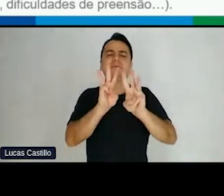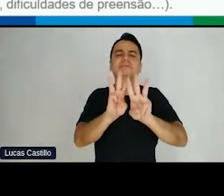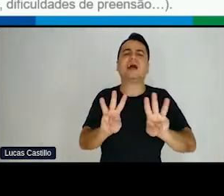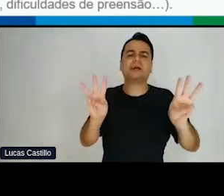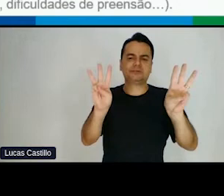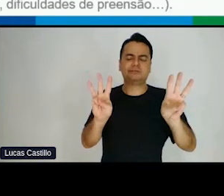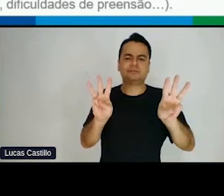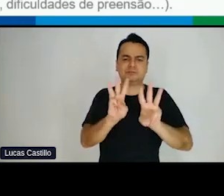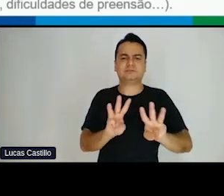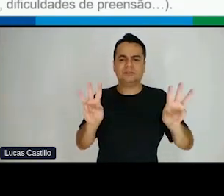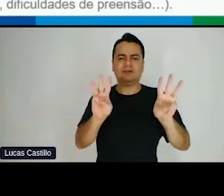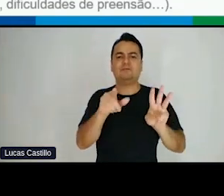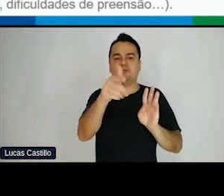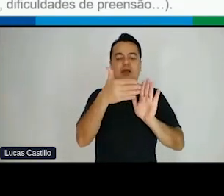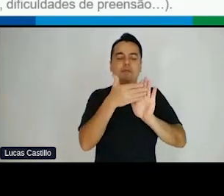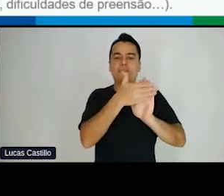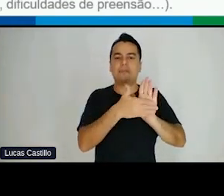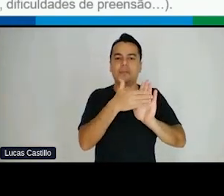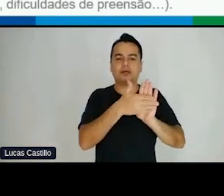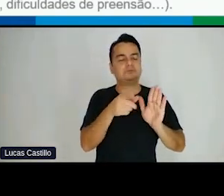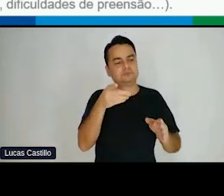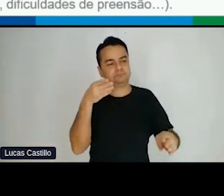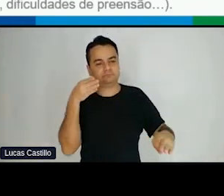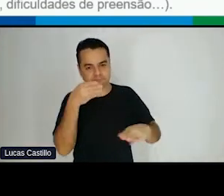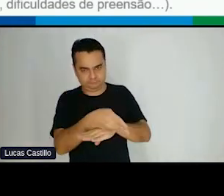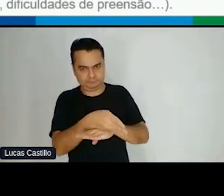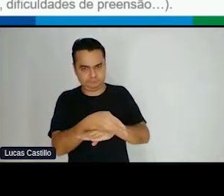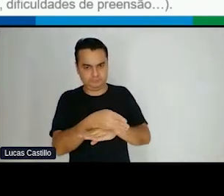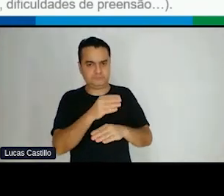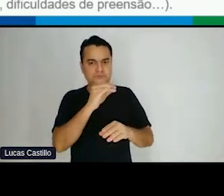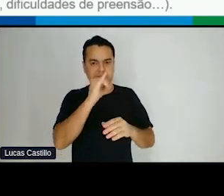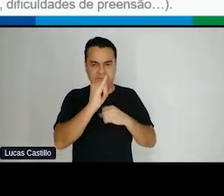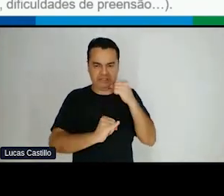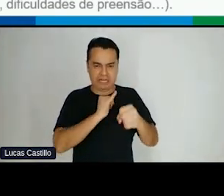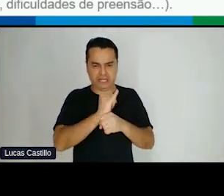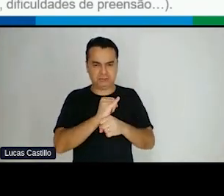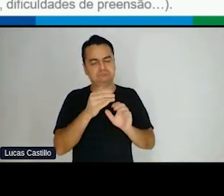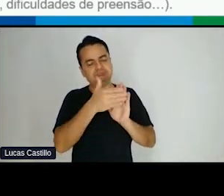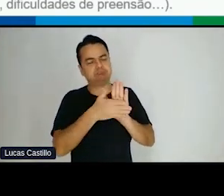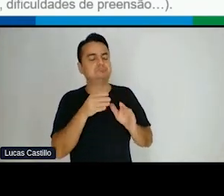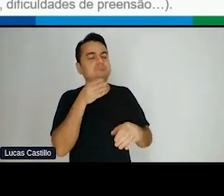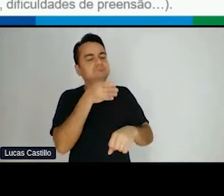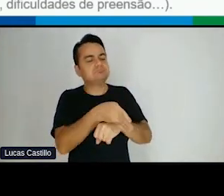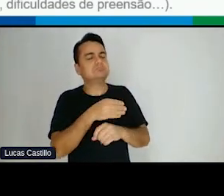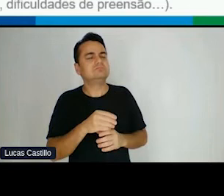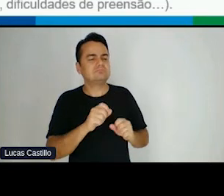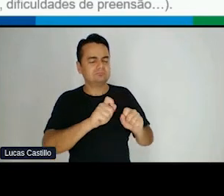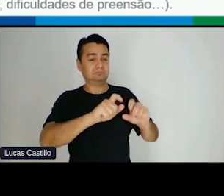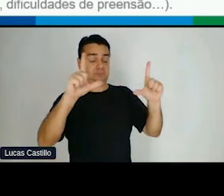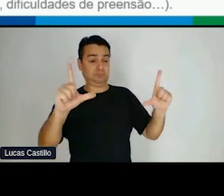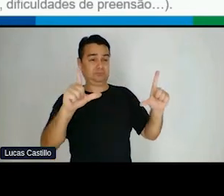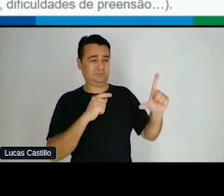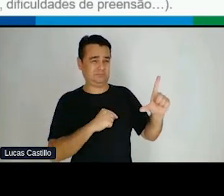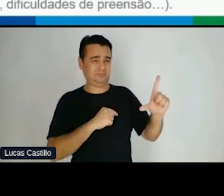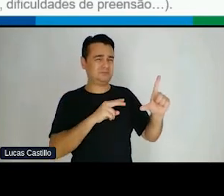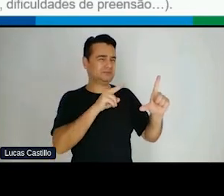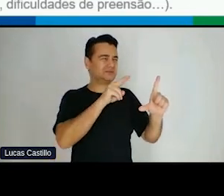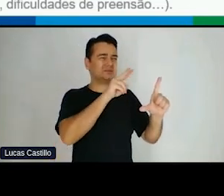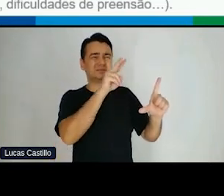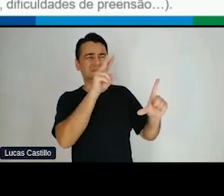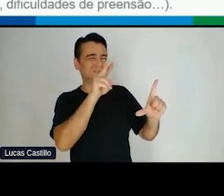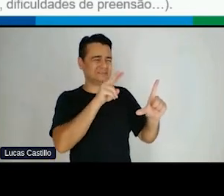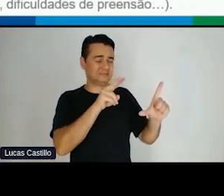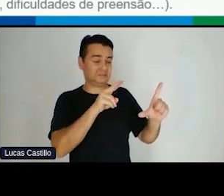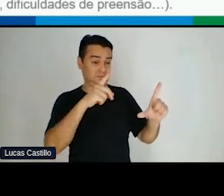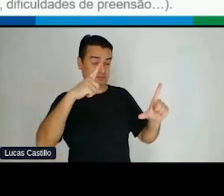em uma página, uma tela que está muito carregada, ou que seja difícil de descobrir ali o que você tem que fazer. Então, é